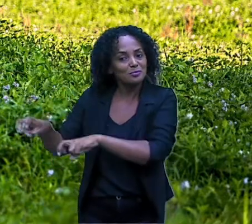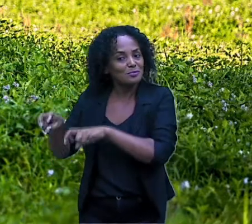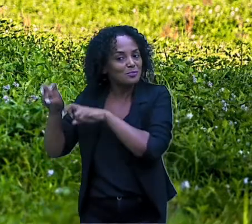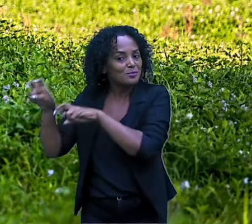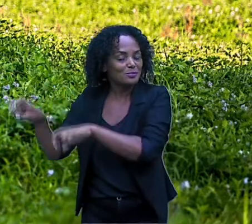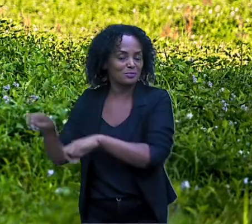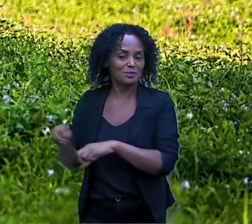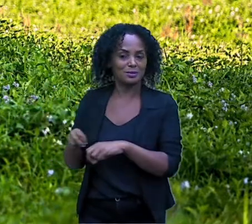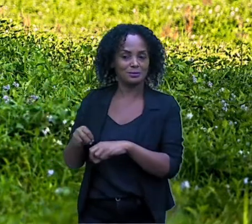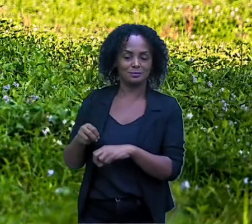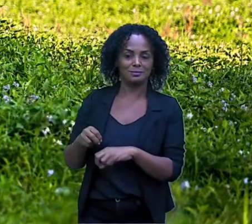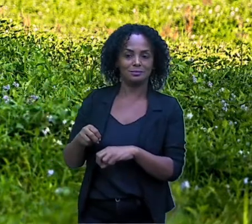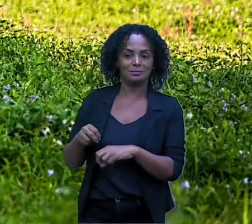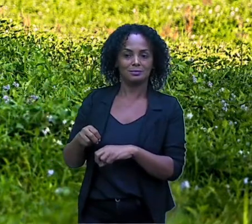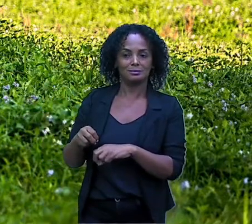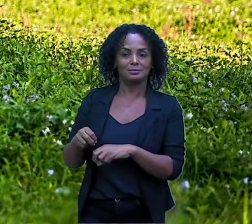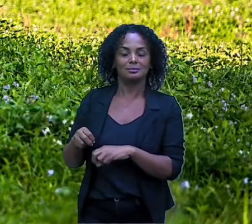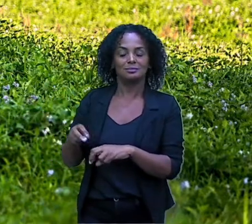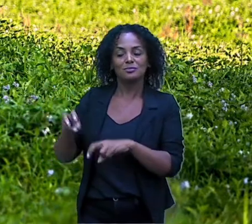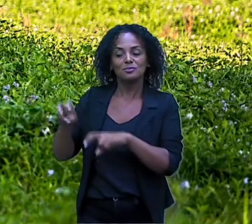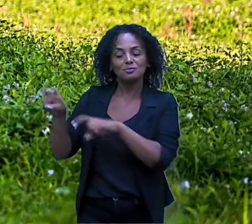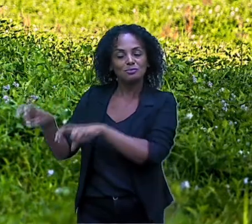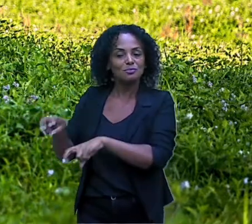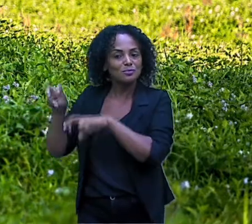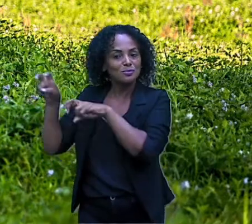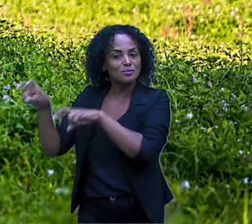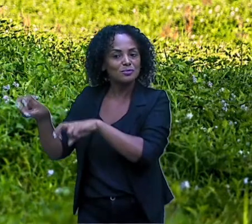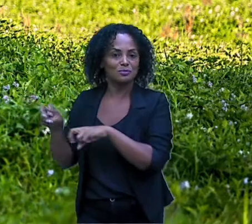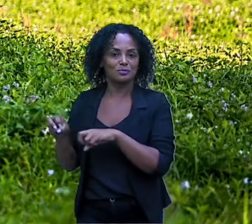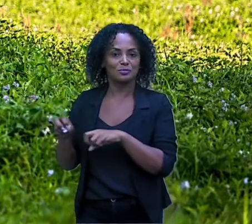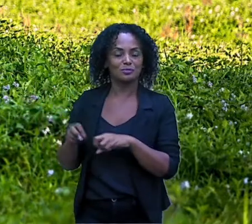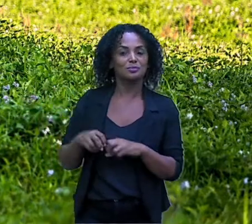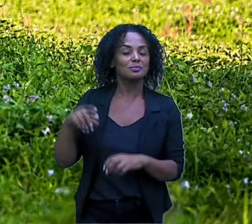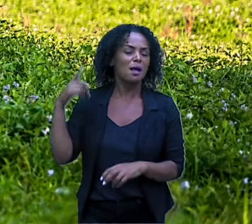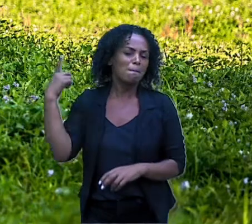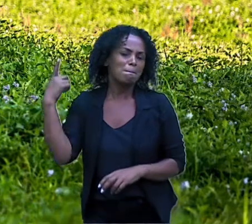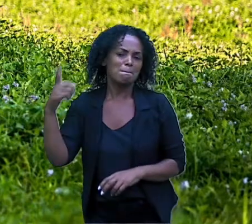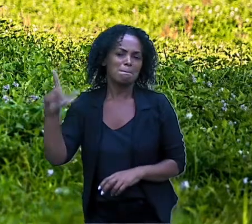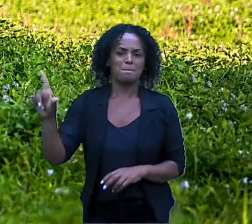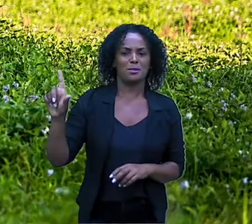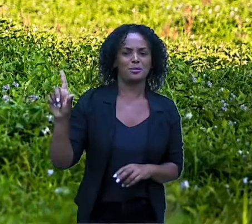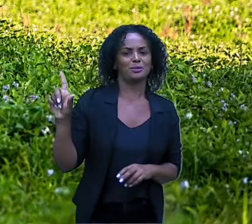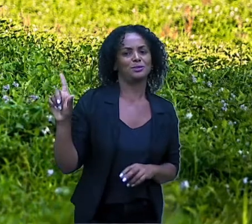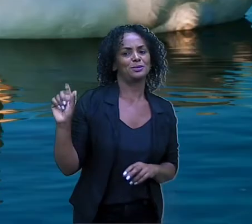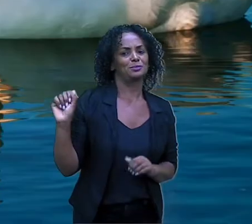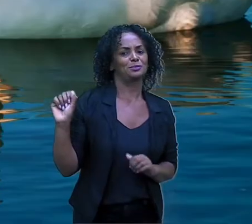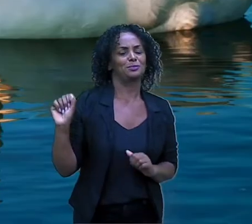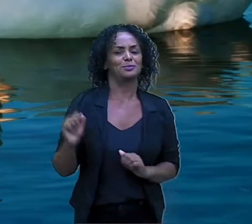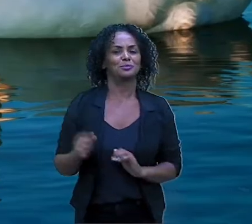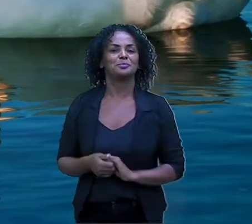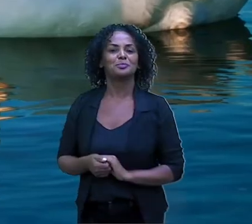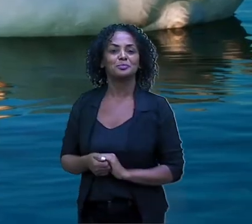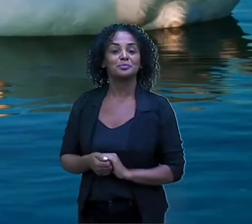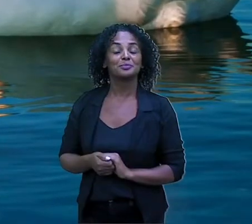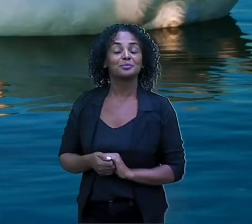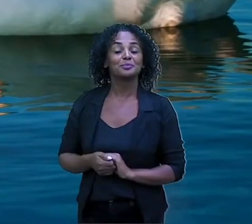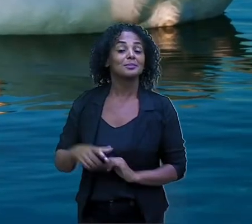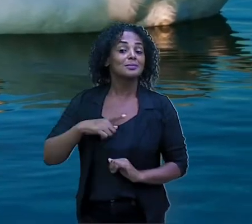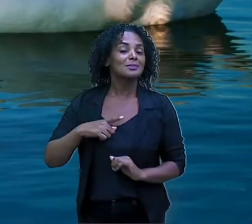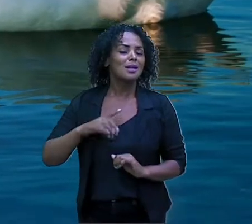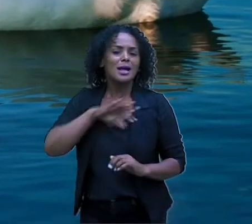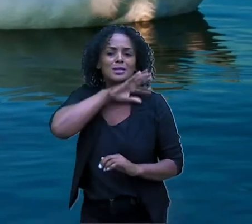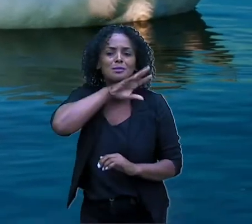farm. Farm. Isso mesmo, farm. Next. Vamos para o próximo aí. E temos